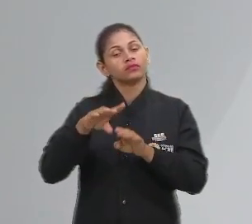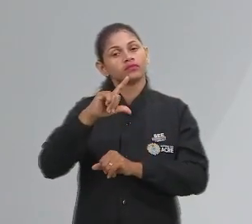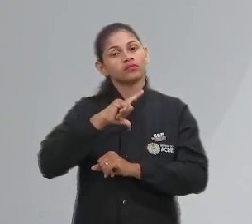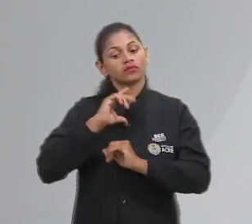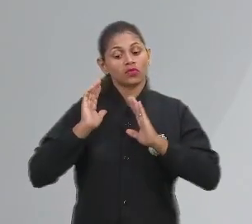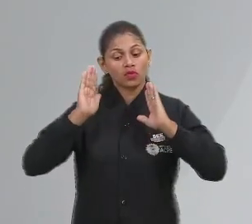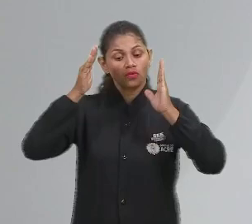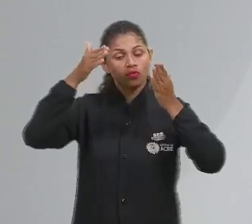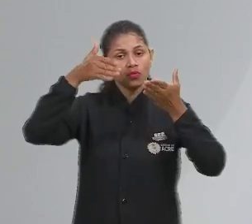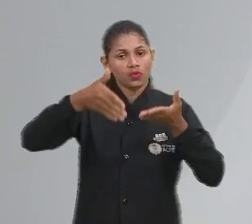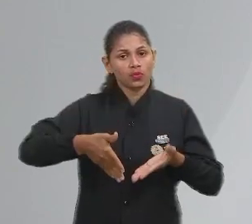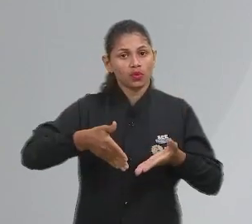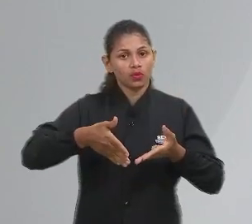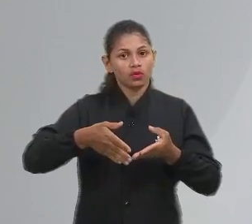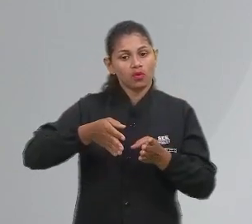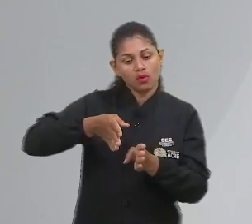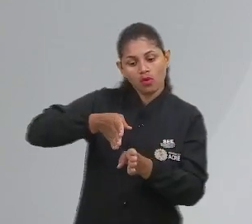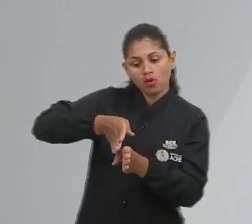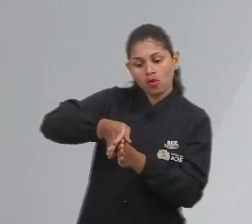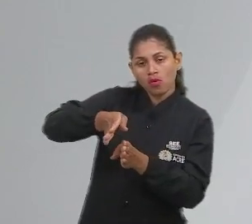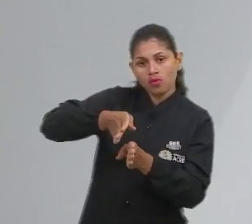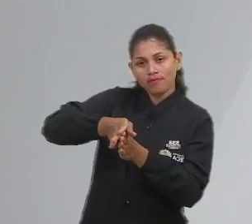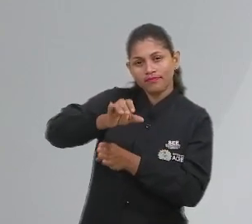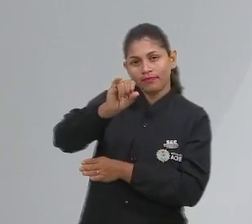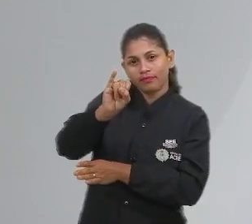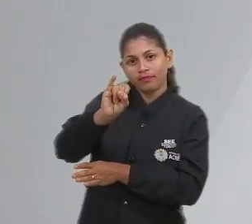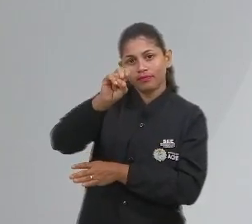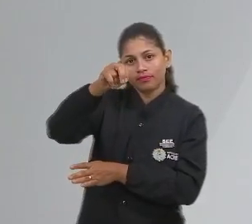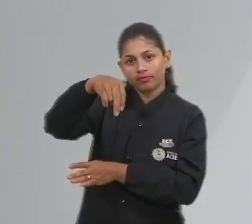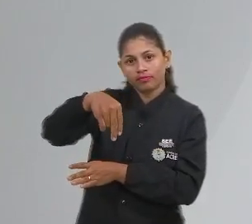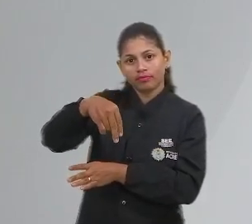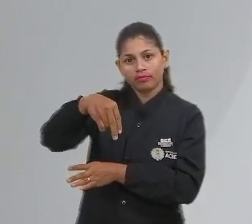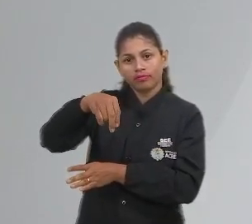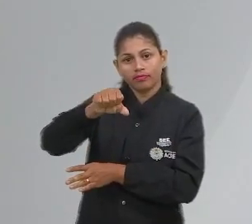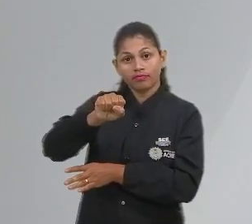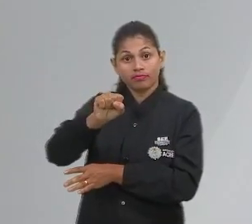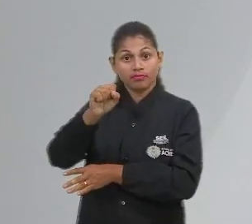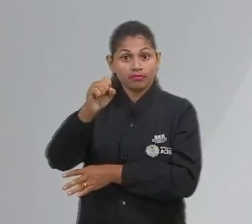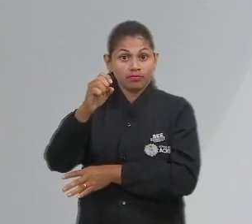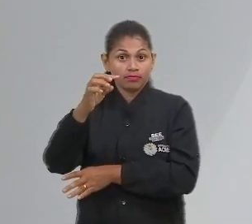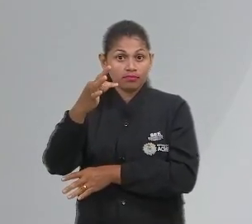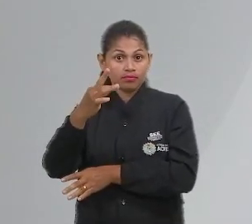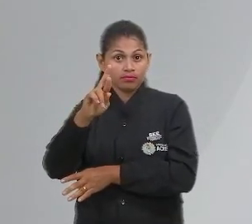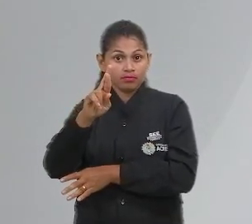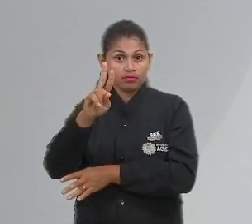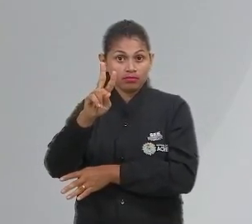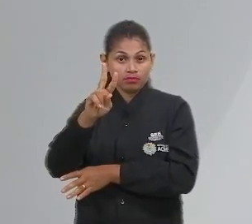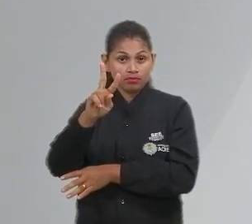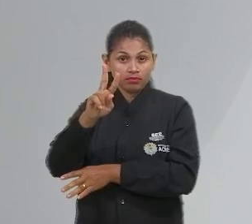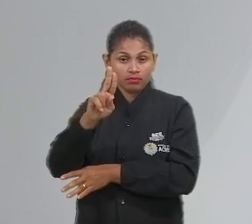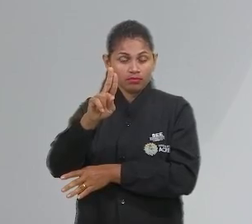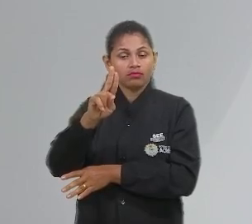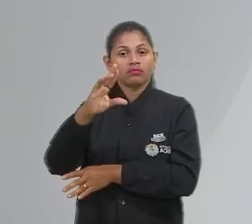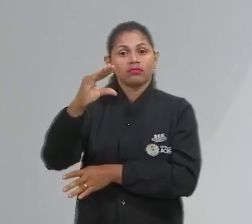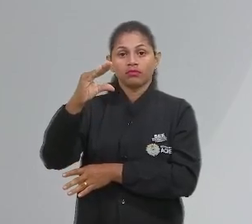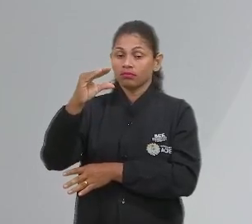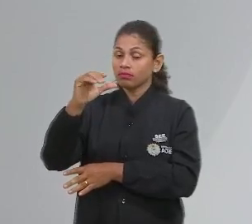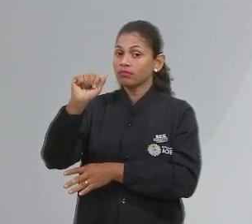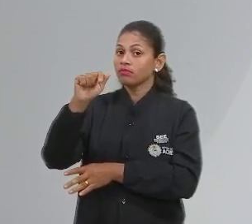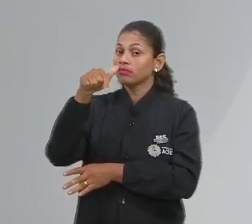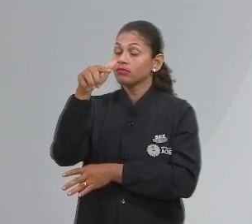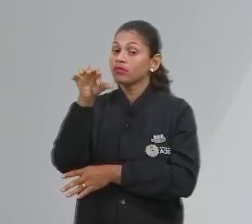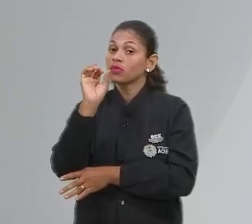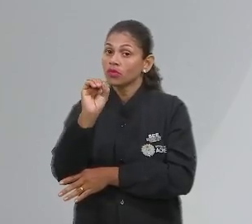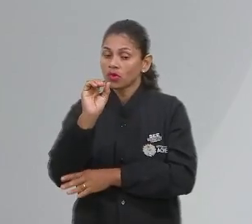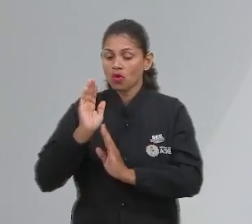a instrução e a avaliação. O foco é ali onde que você, o jogador, né, que vai estar em cena, vai colocar toda